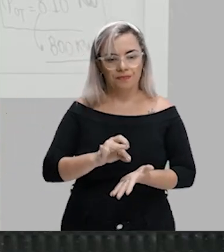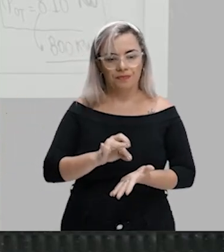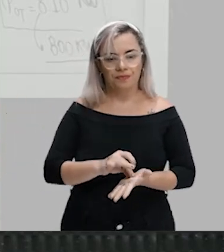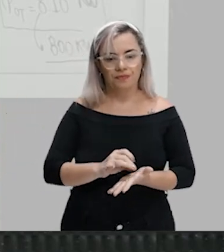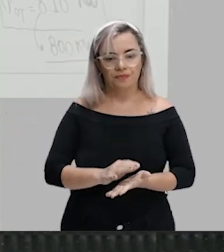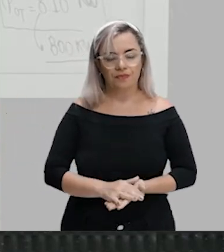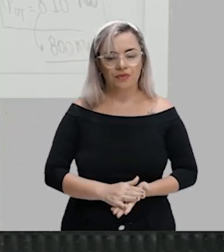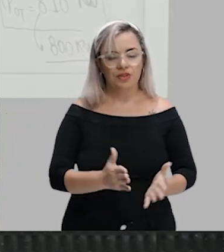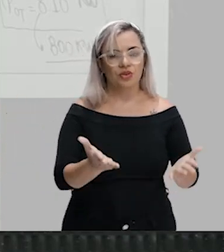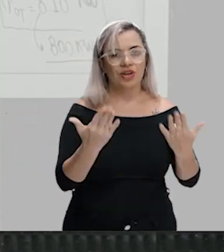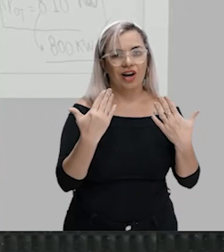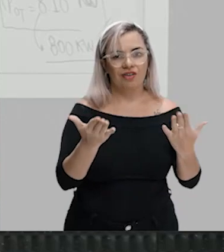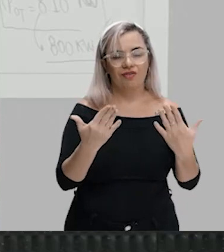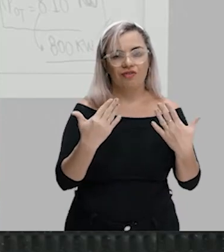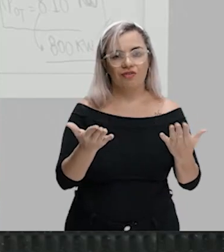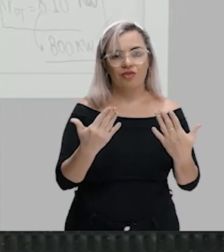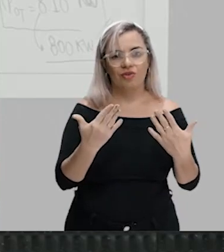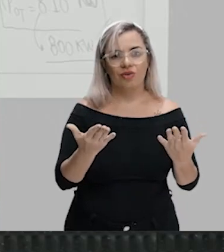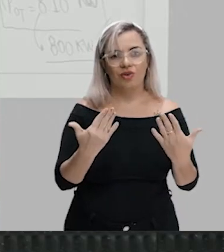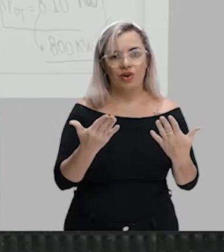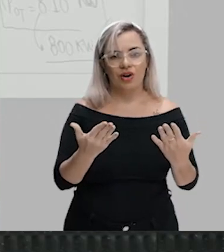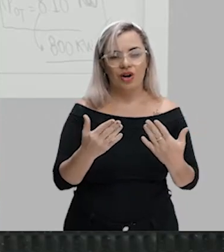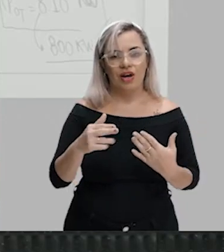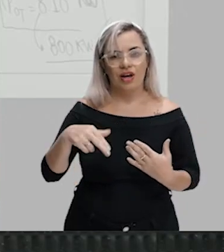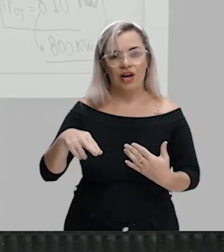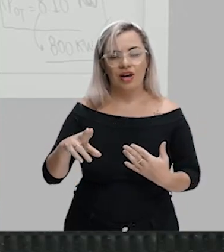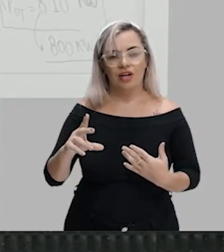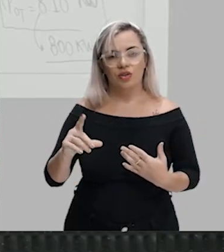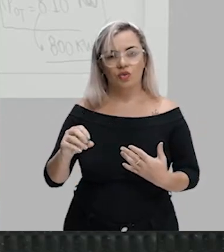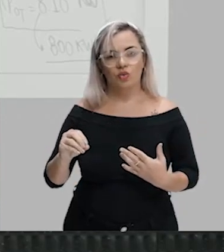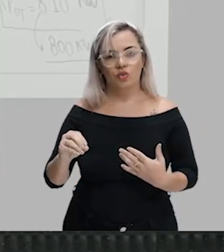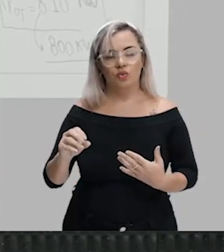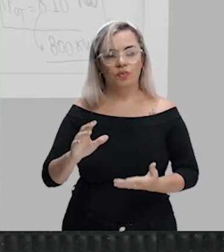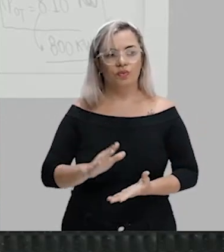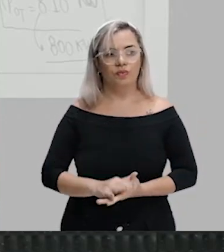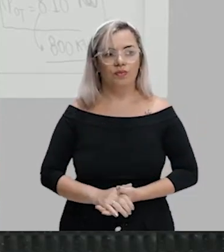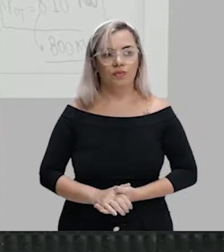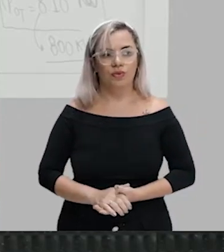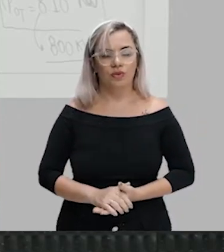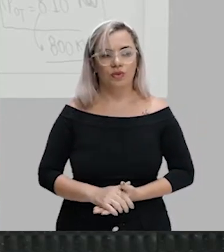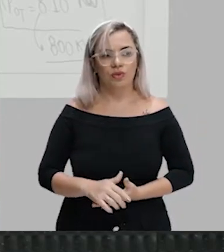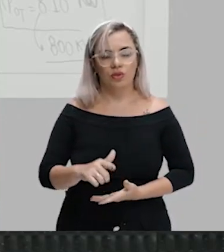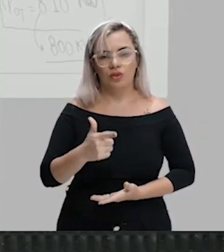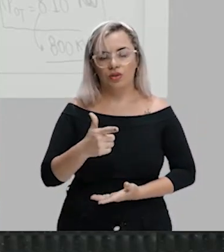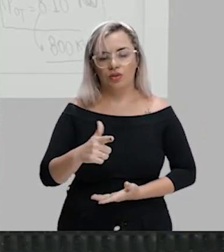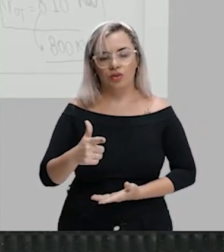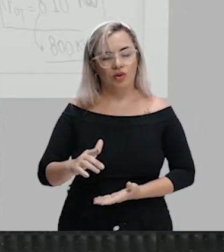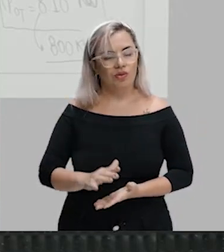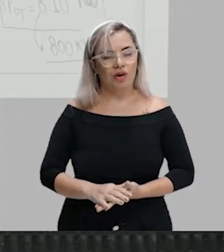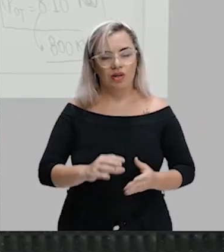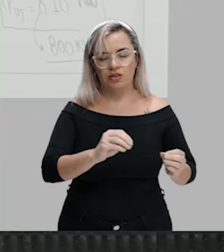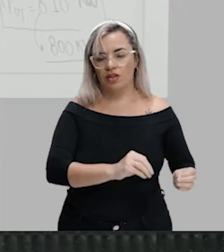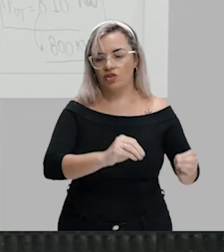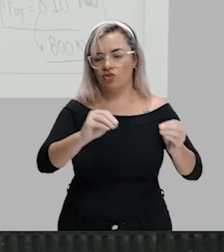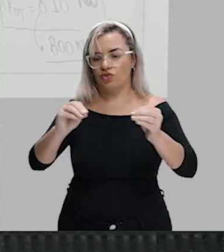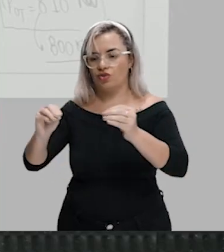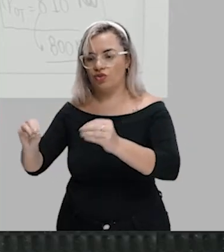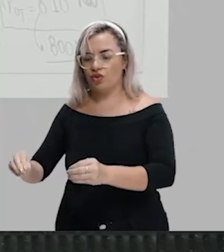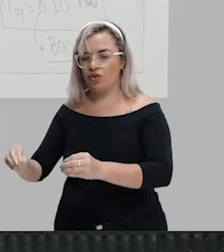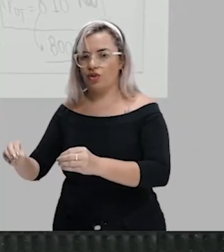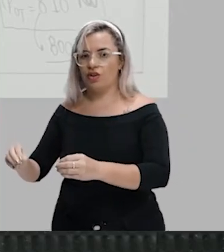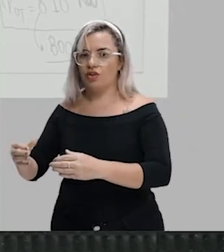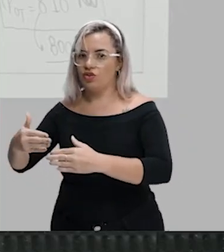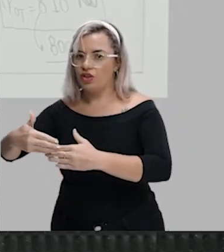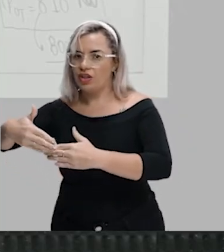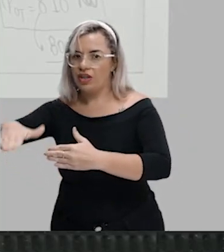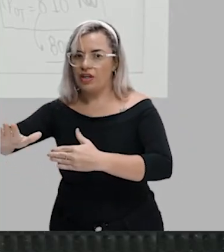nulo. Ou seja, na transformação adiabática, de fato, não há essas trocas de calor. Então é verdadeiro.